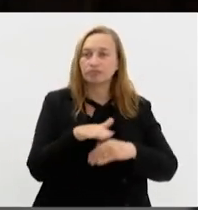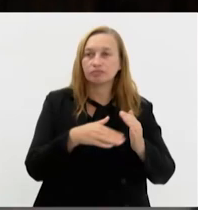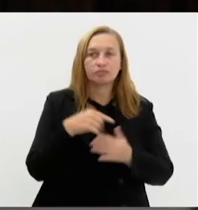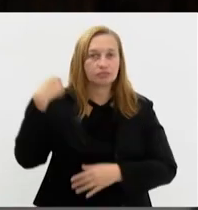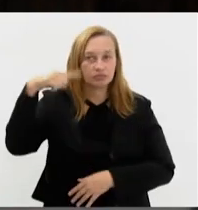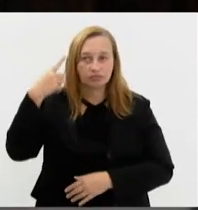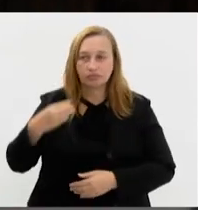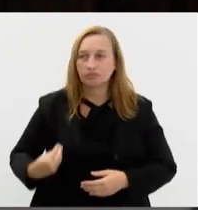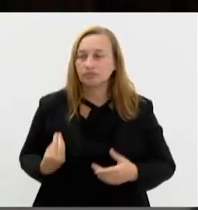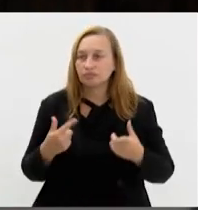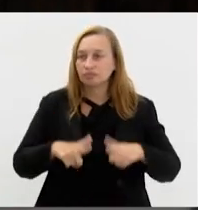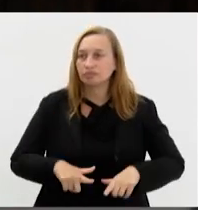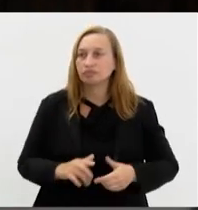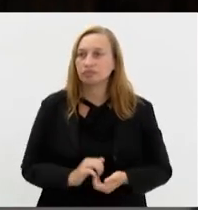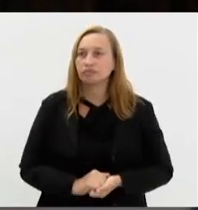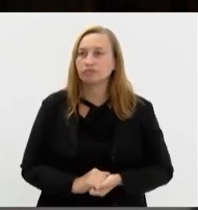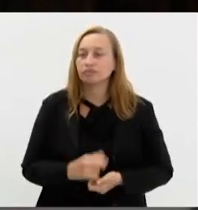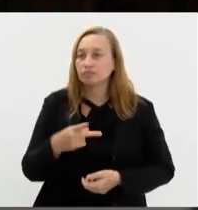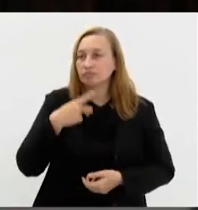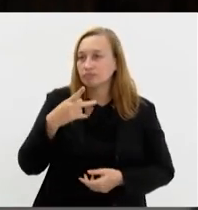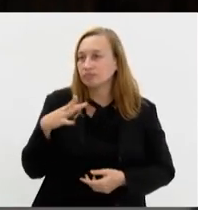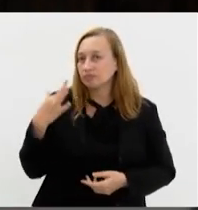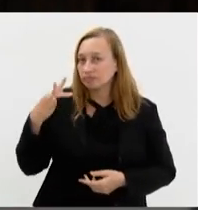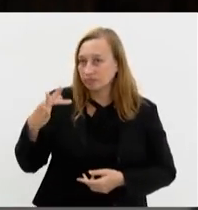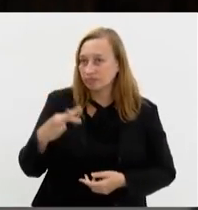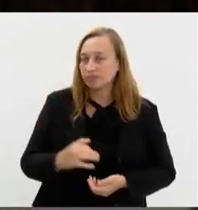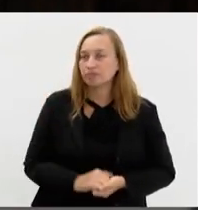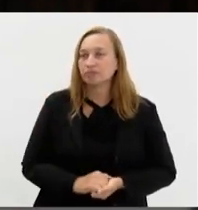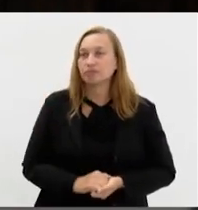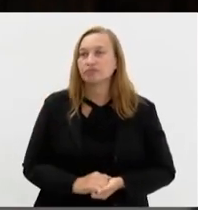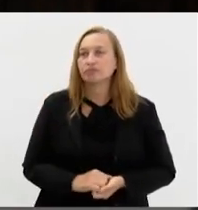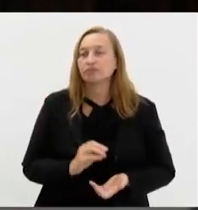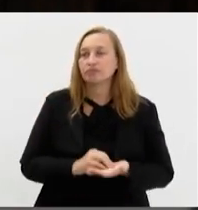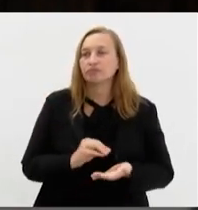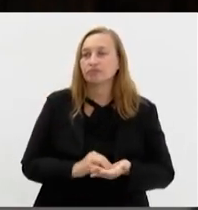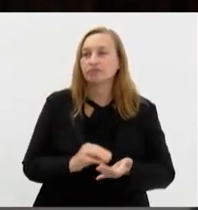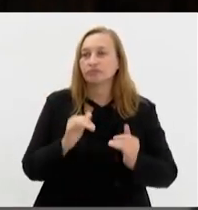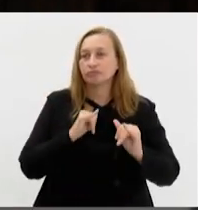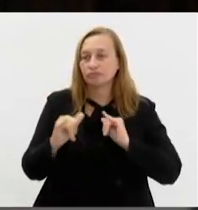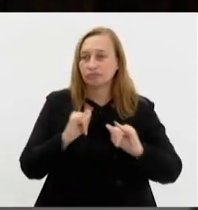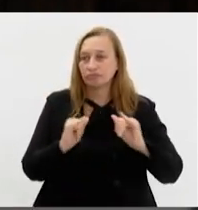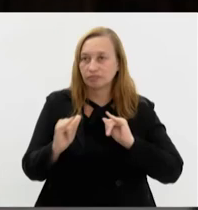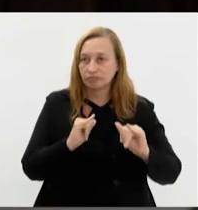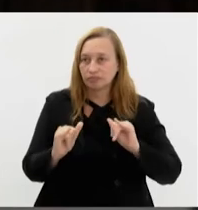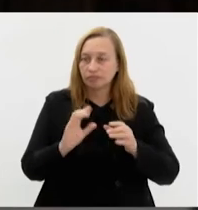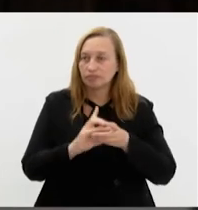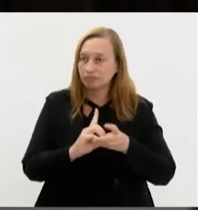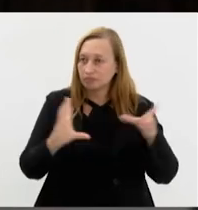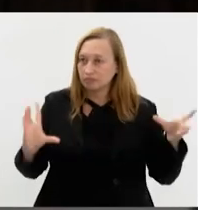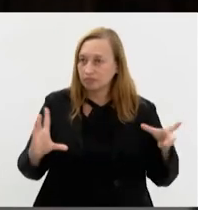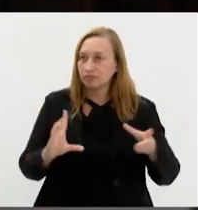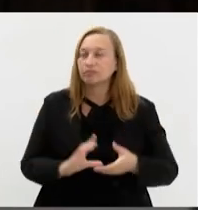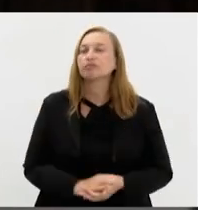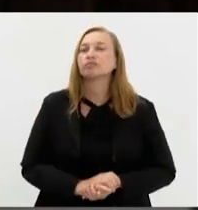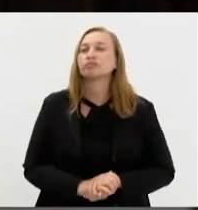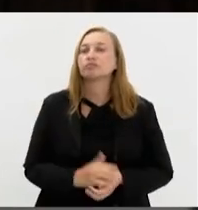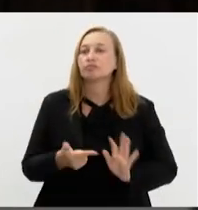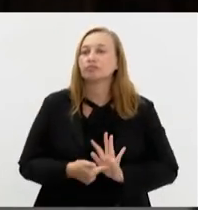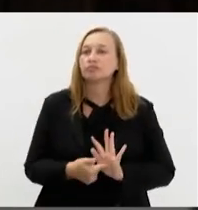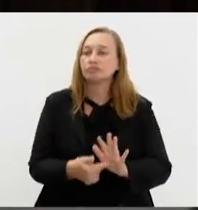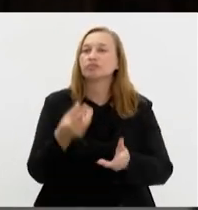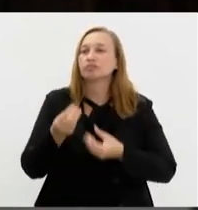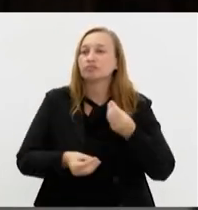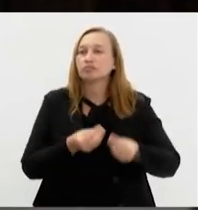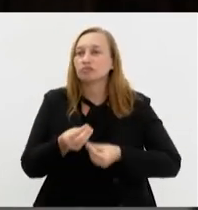presentes a mim me Coube falar brevemente dos riscos da desinformação para a democracia obviamente destacando como Essas